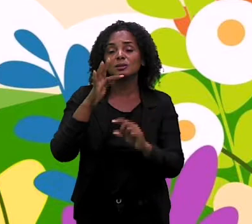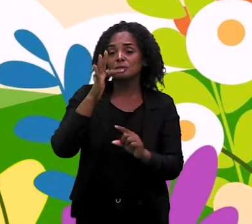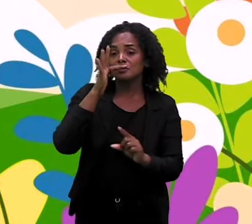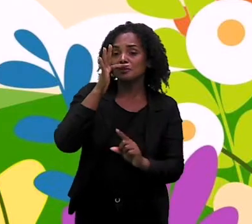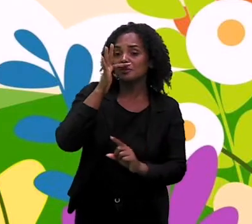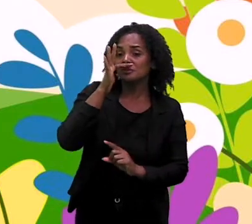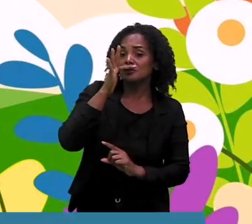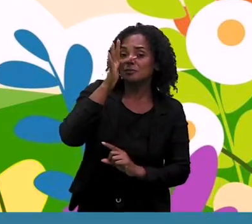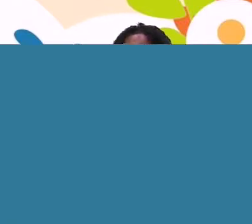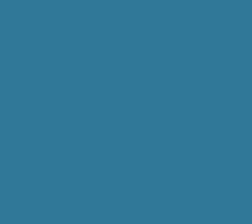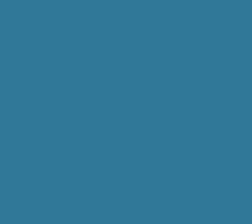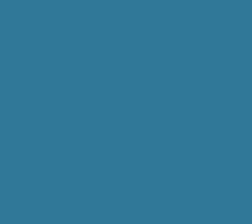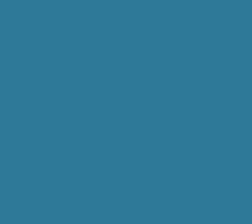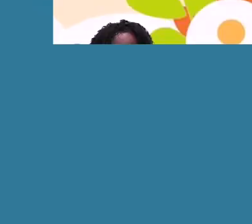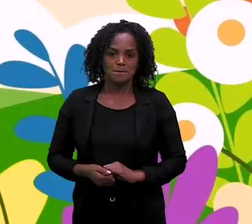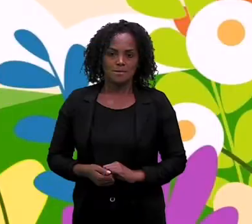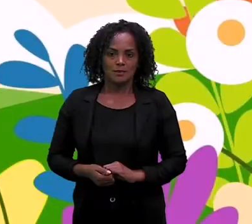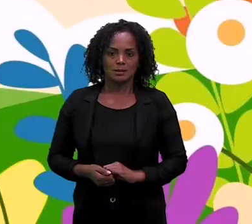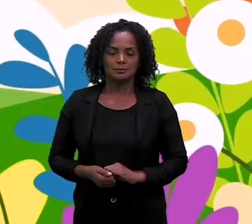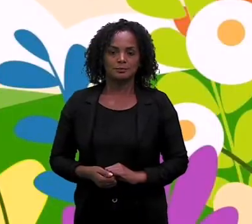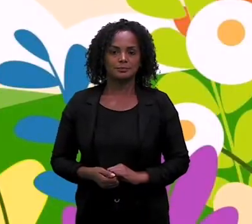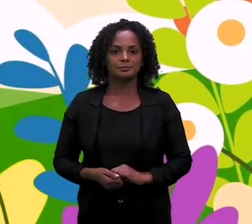Vamos escutar?